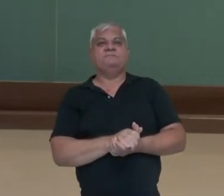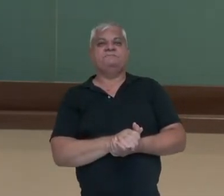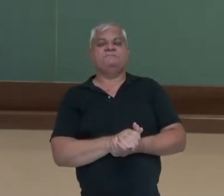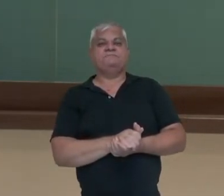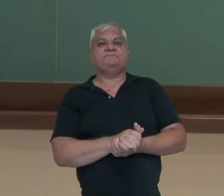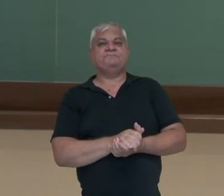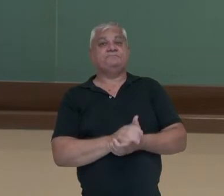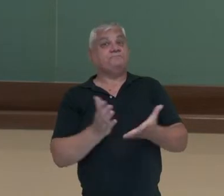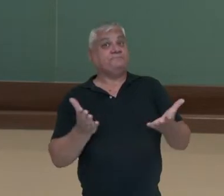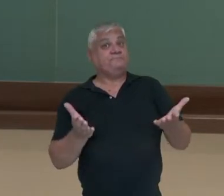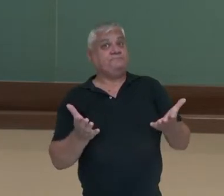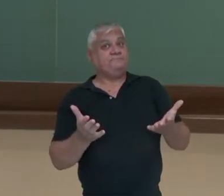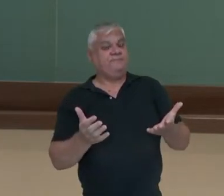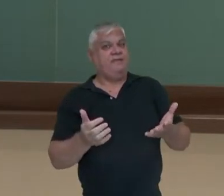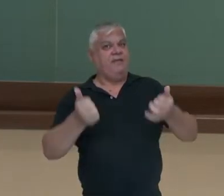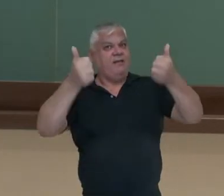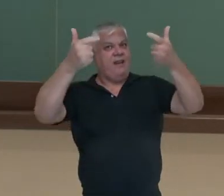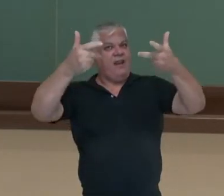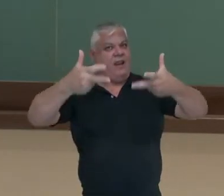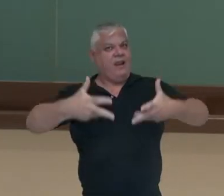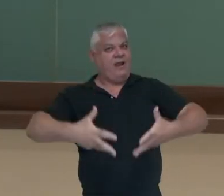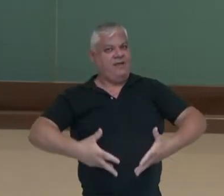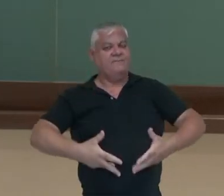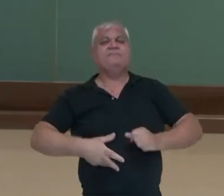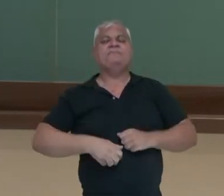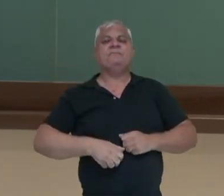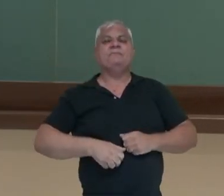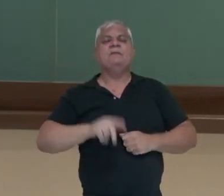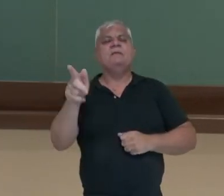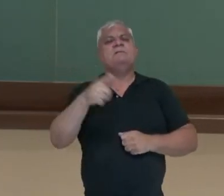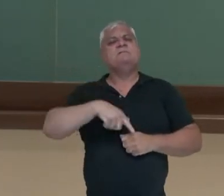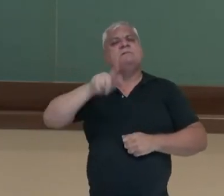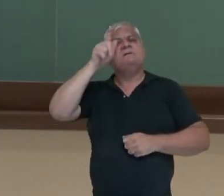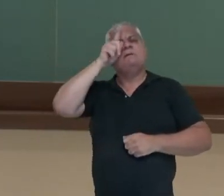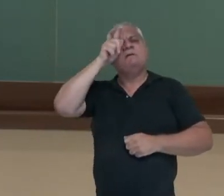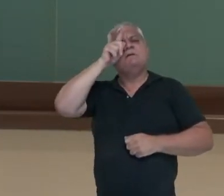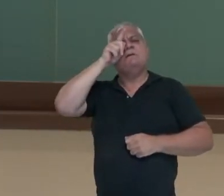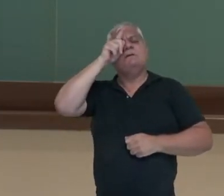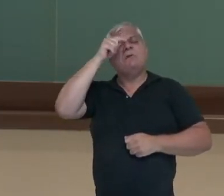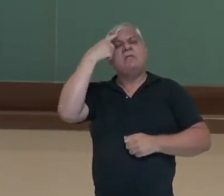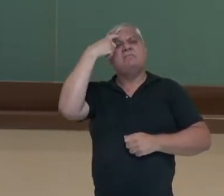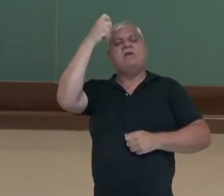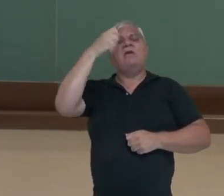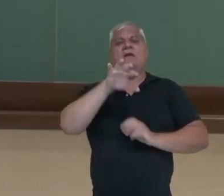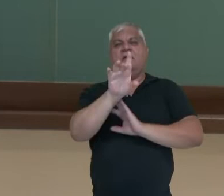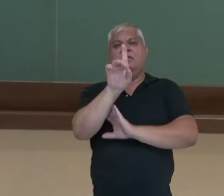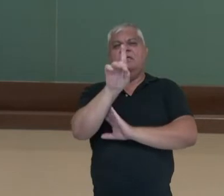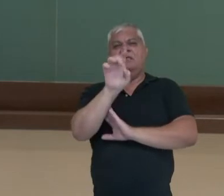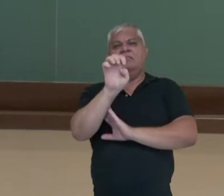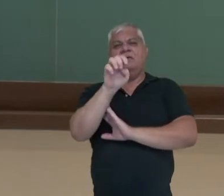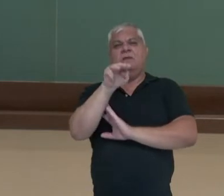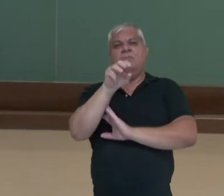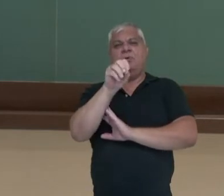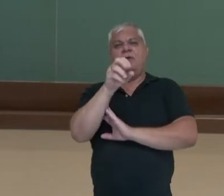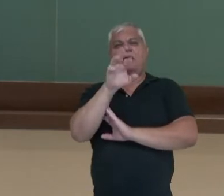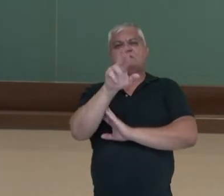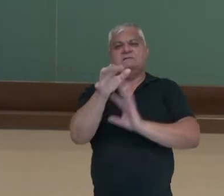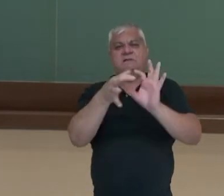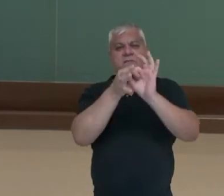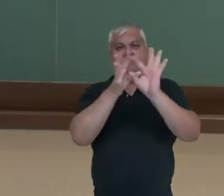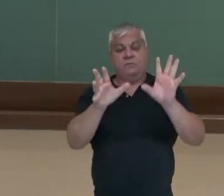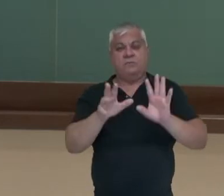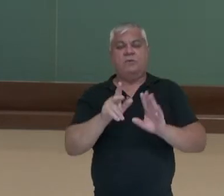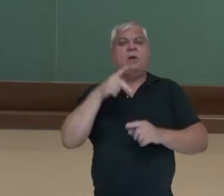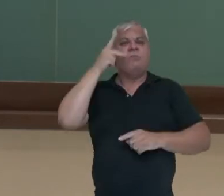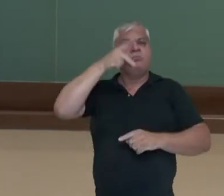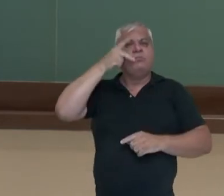E aí, falei bastante. Dos gregos veio a ideia de democracia, regime político no qual o